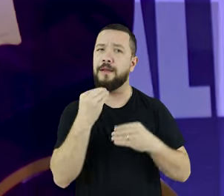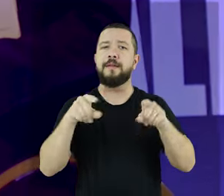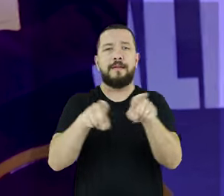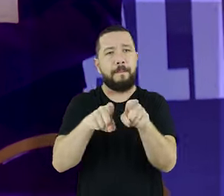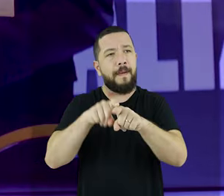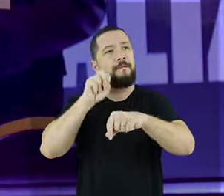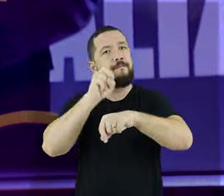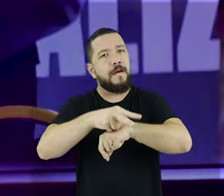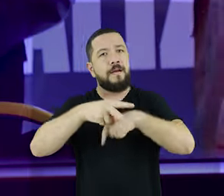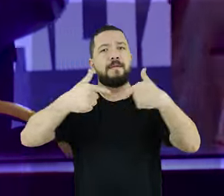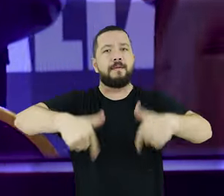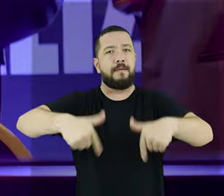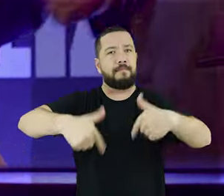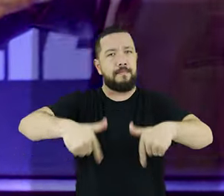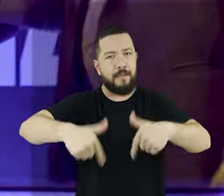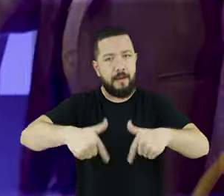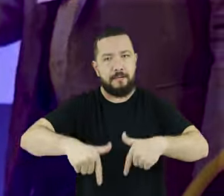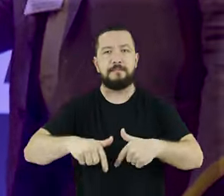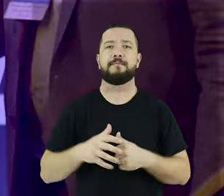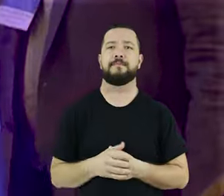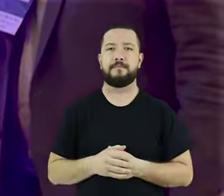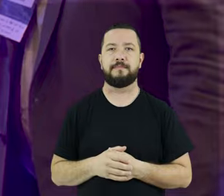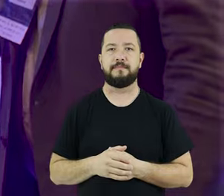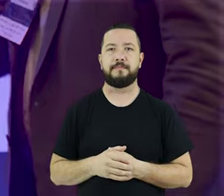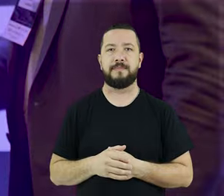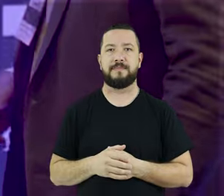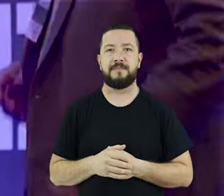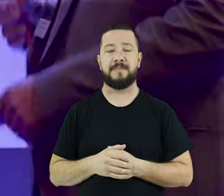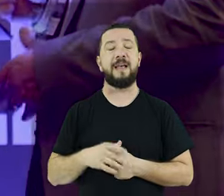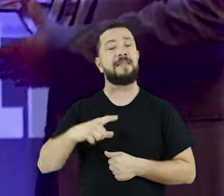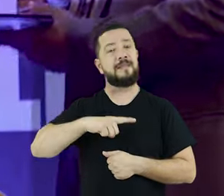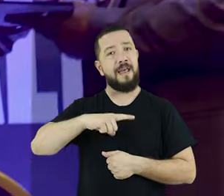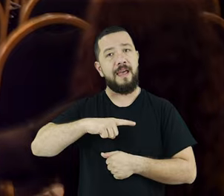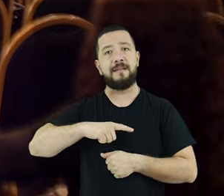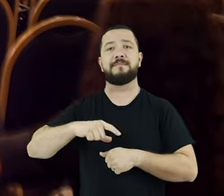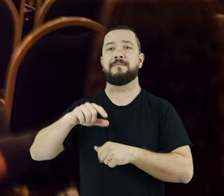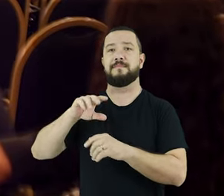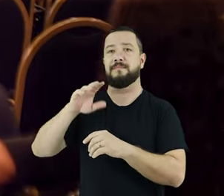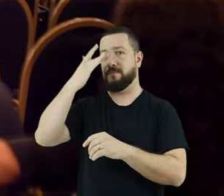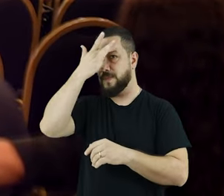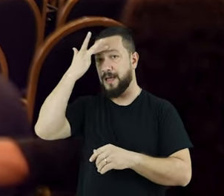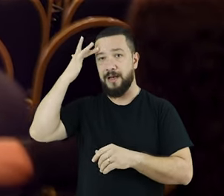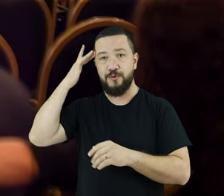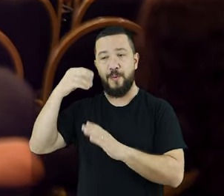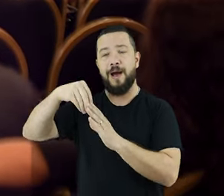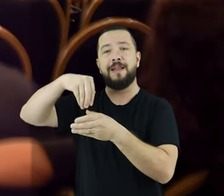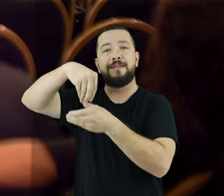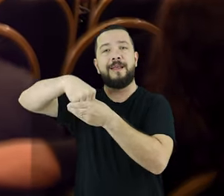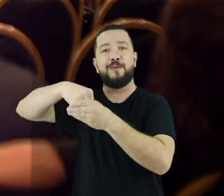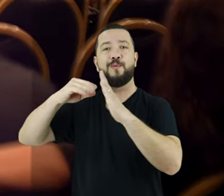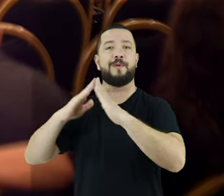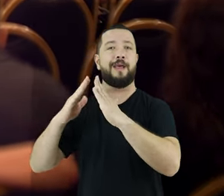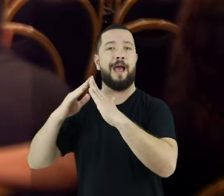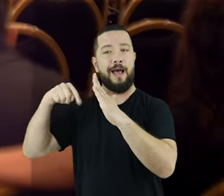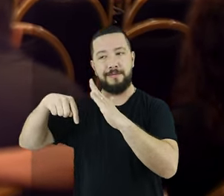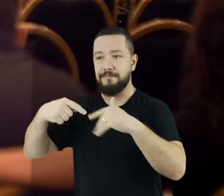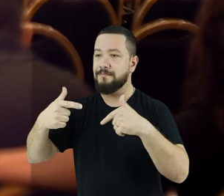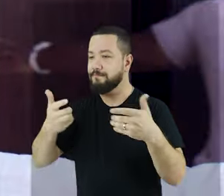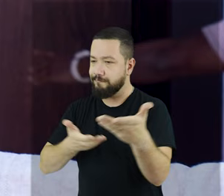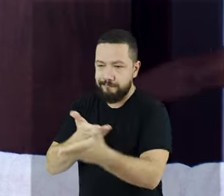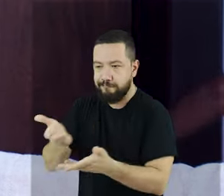tratamento em matéria de emprego e ocupação. Os trabalhadores domésticos também foram pauta com prioridade no